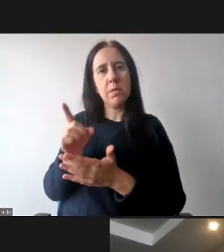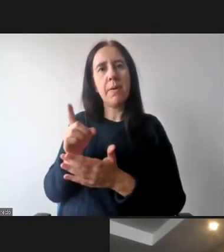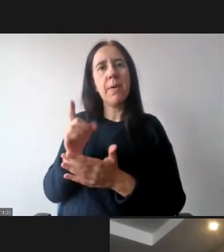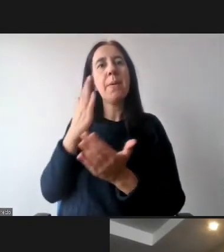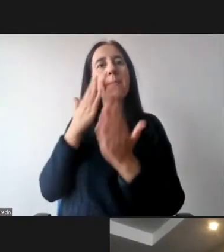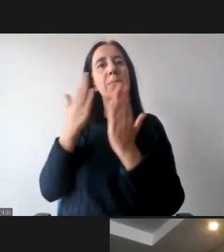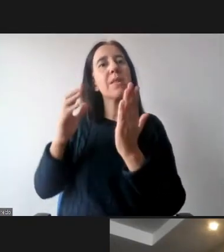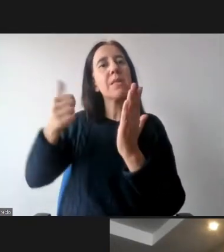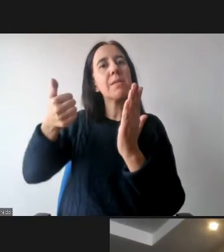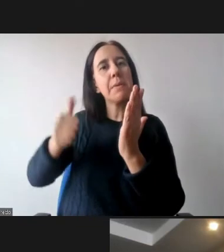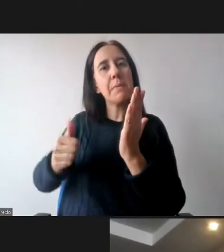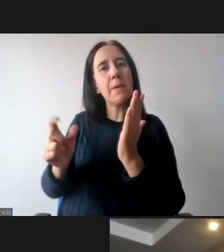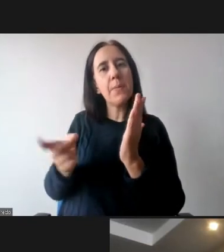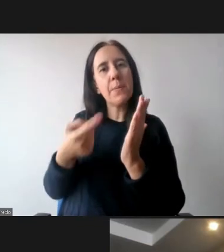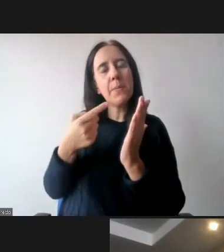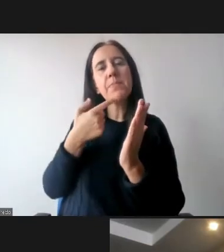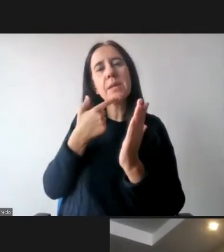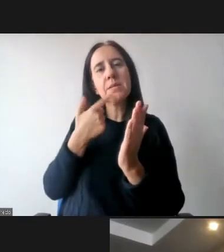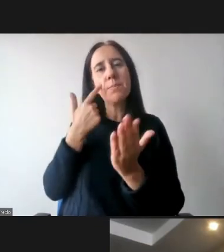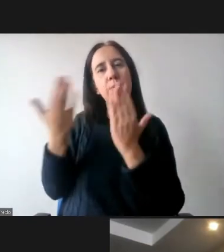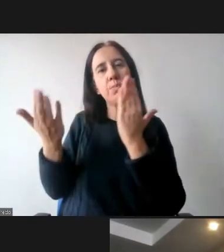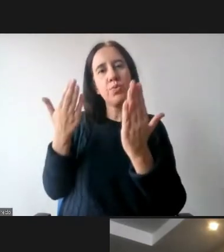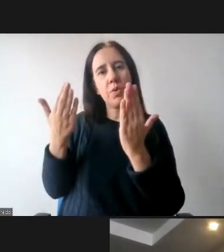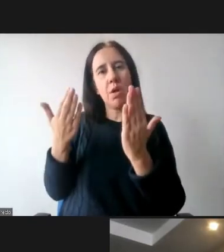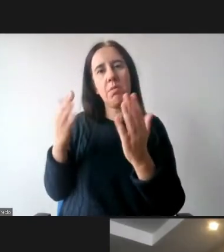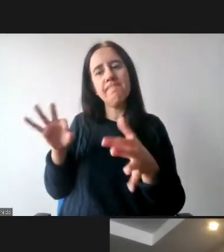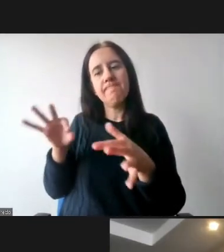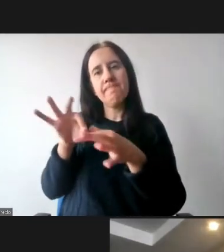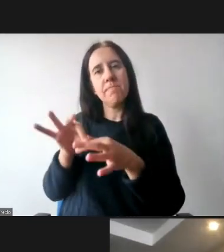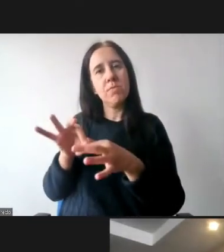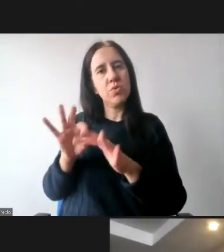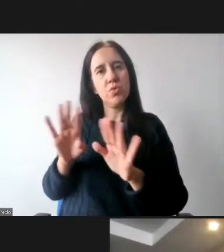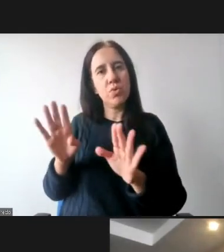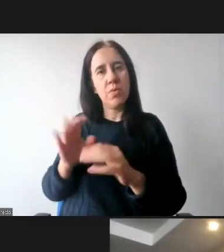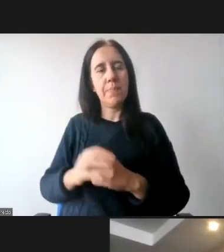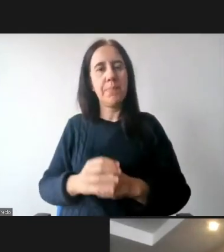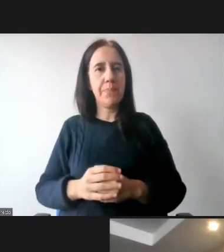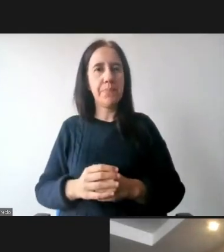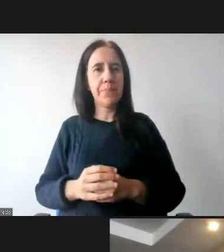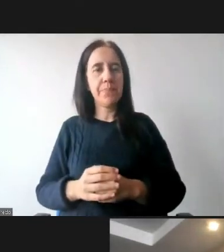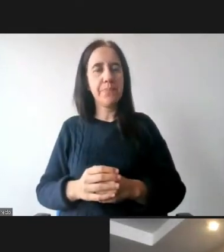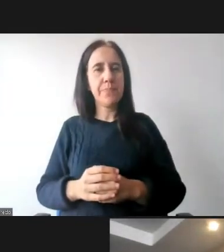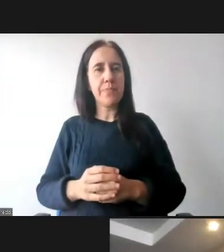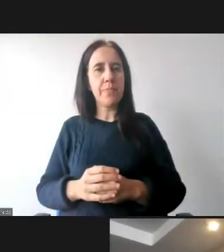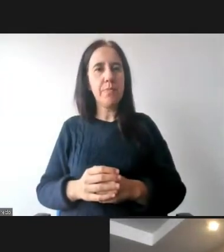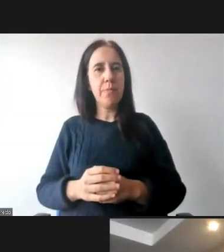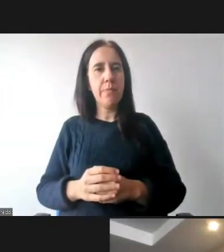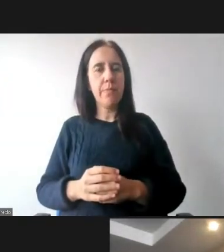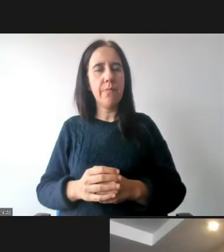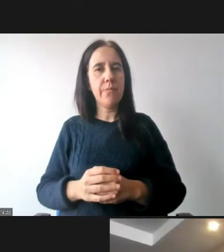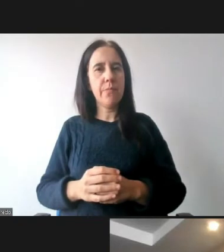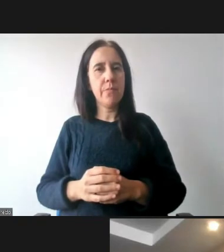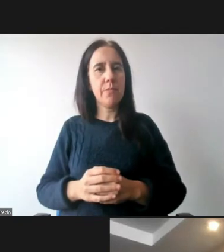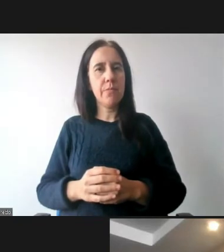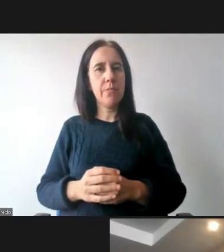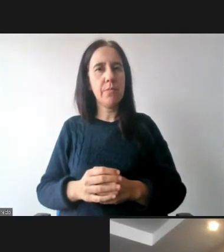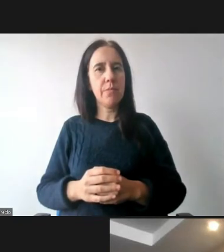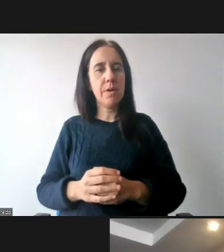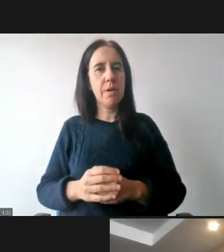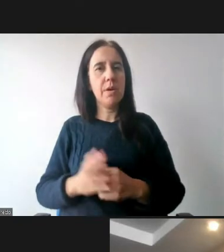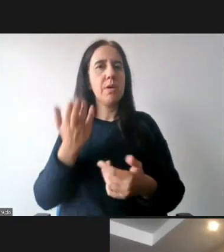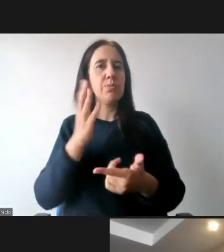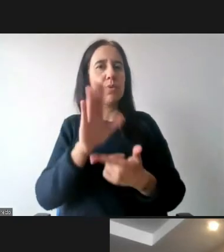proporcionalidade, à fase da proporcionalidade em sentido estrito. Para alguns, estou a pensar, por exemplo,